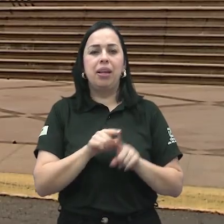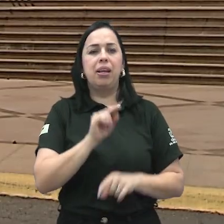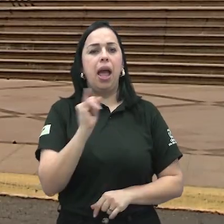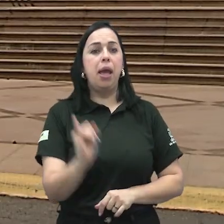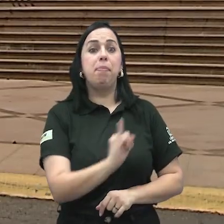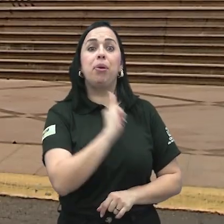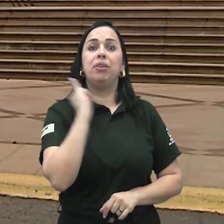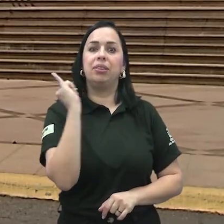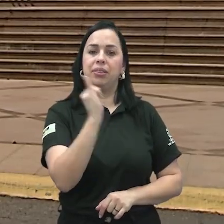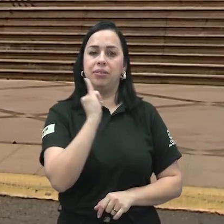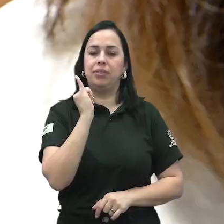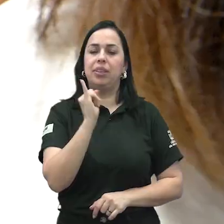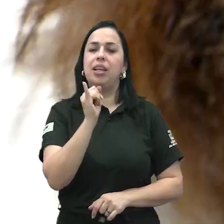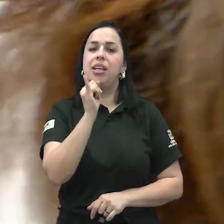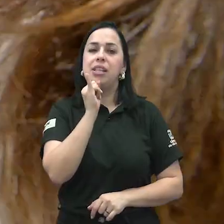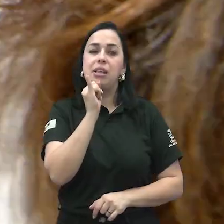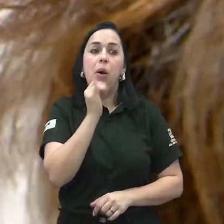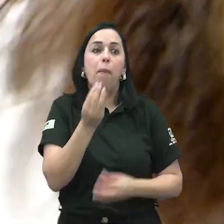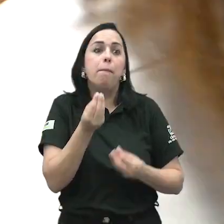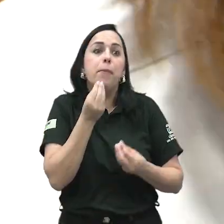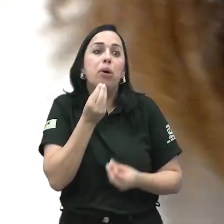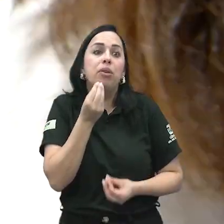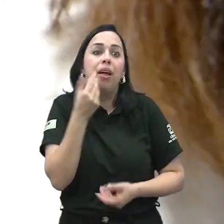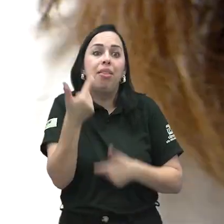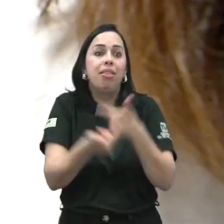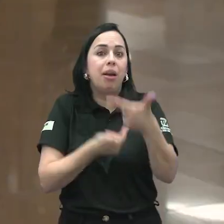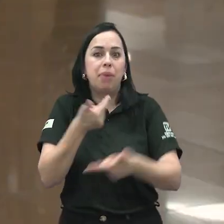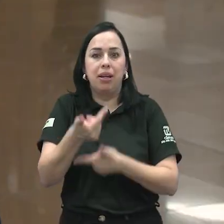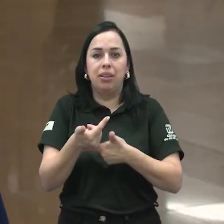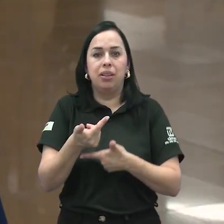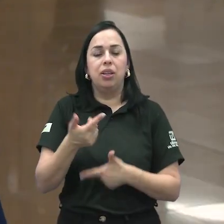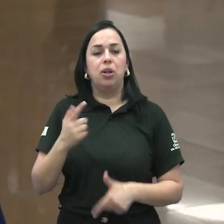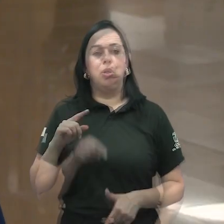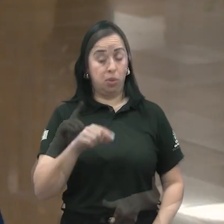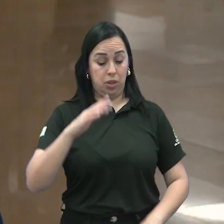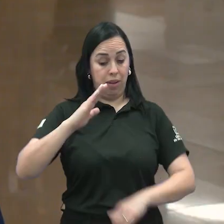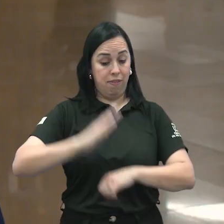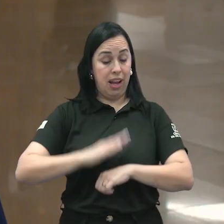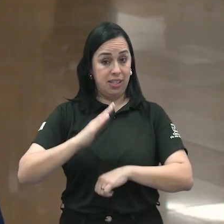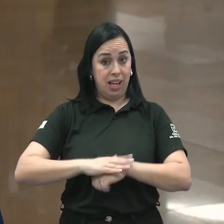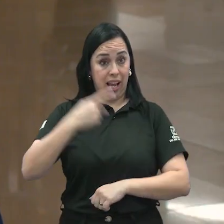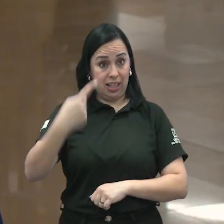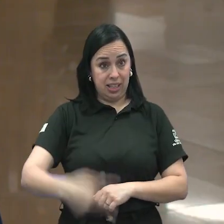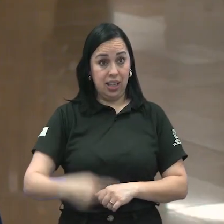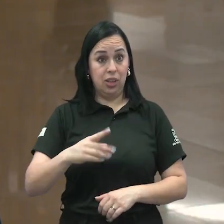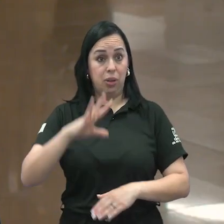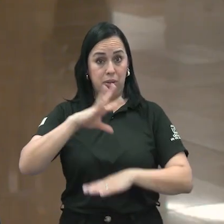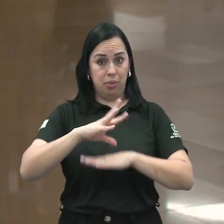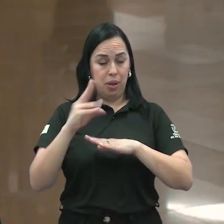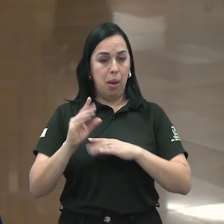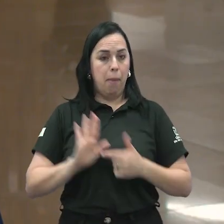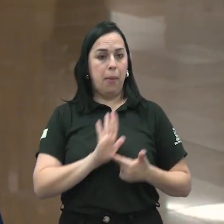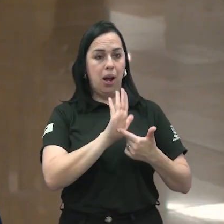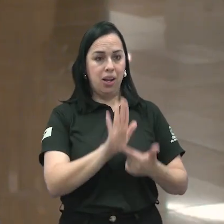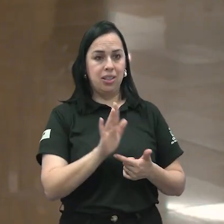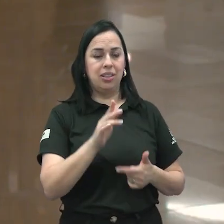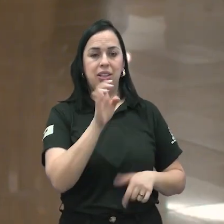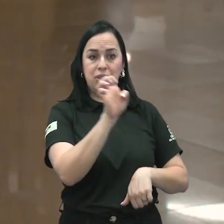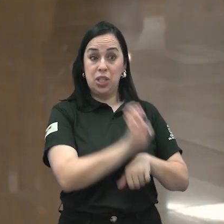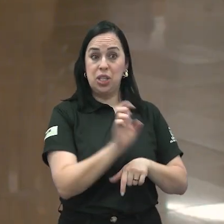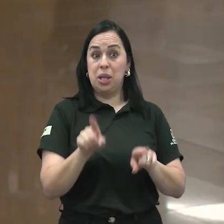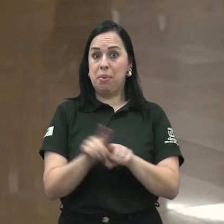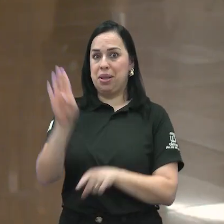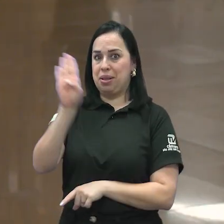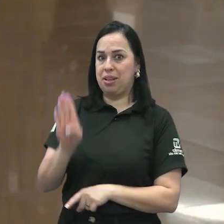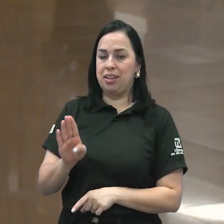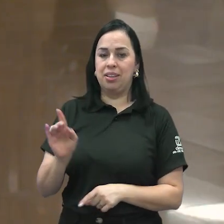impacto importante para a cidade: a geração de empregos. Tudo que é produzido aqui no Parque Tecnológico São José dos Campos reflete em nível estadual